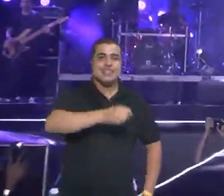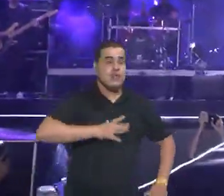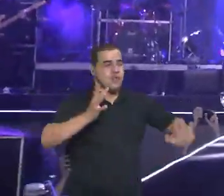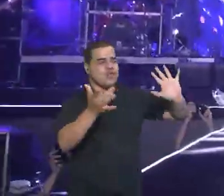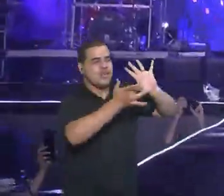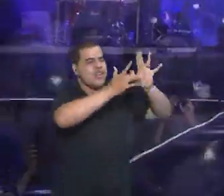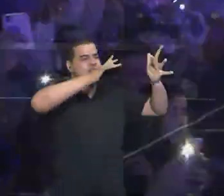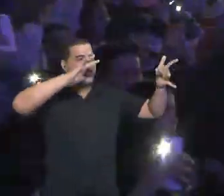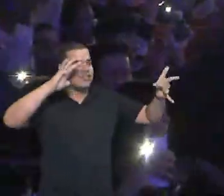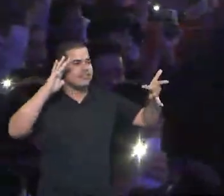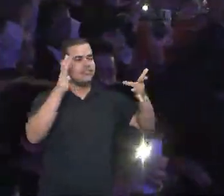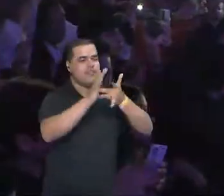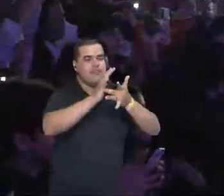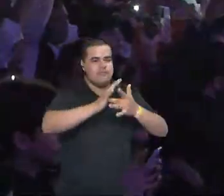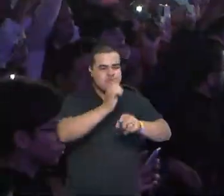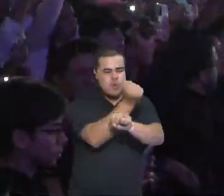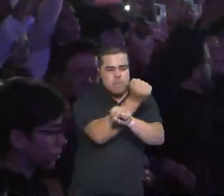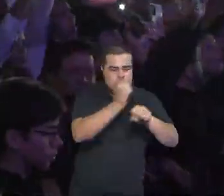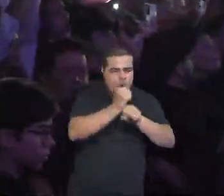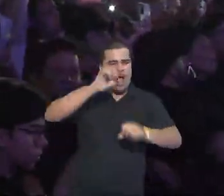conte mais